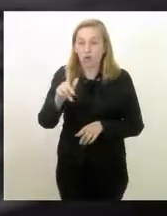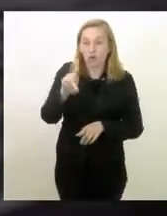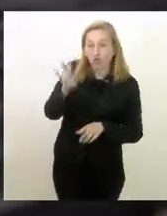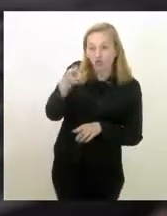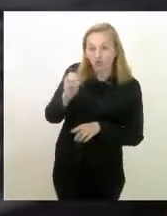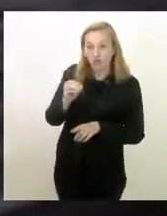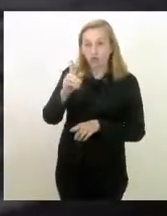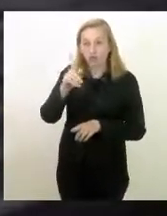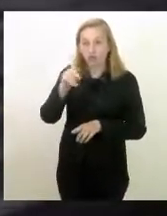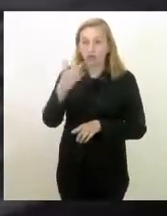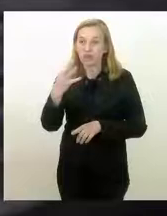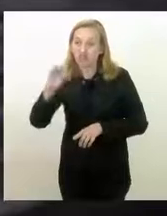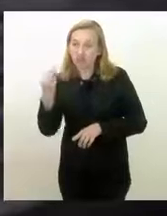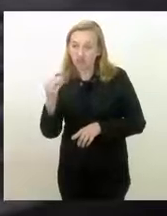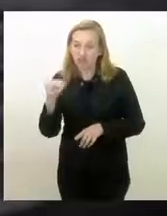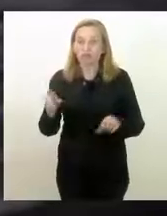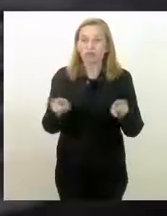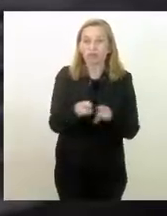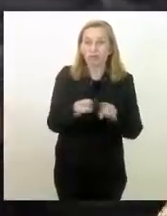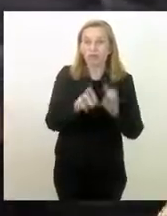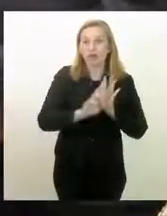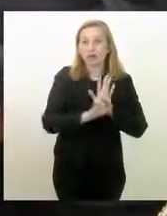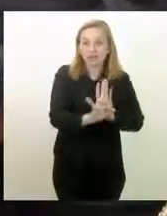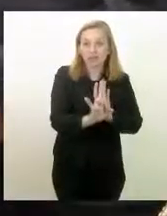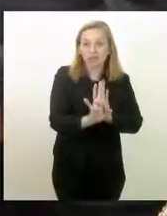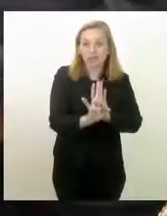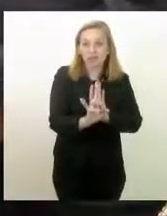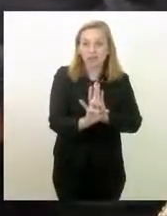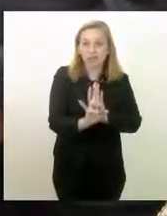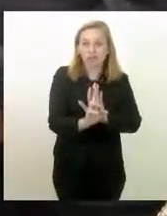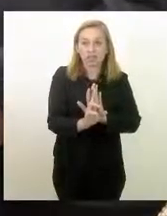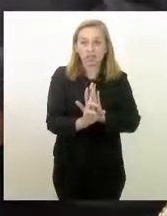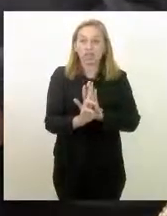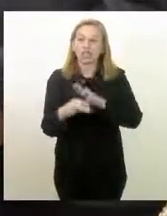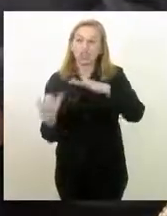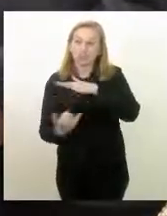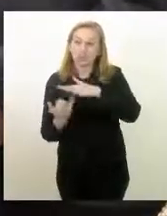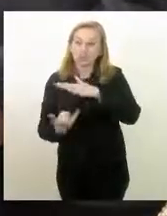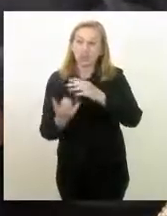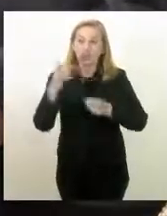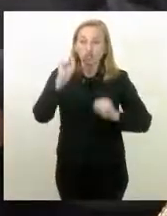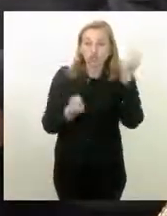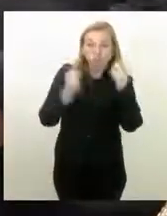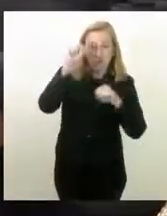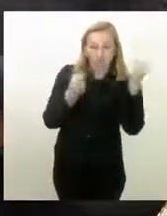Pacheco, do representante das indústrias, do comércio.